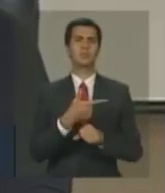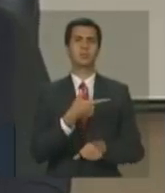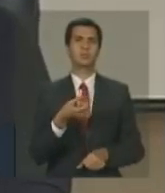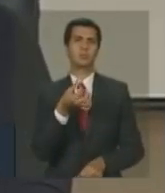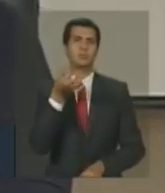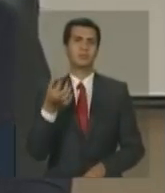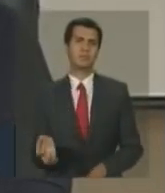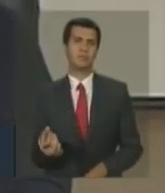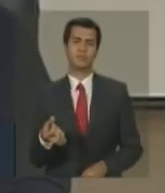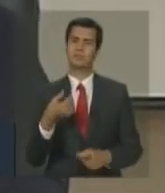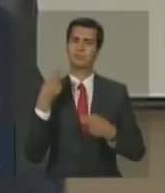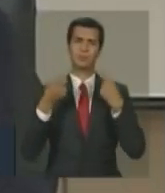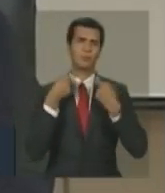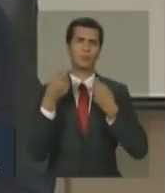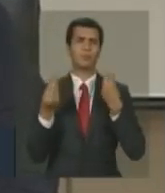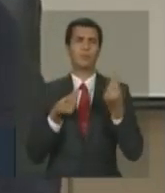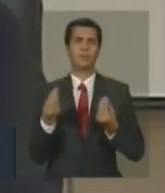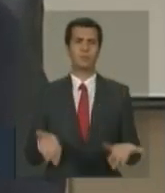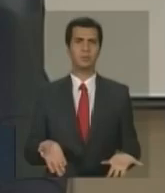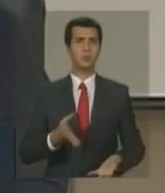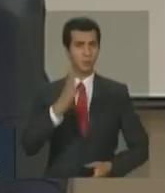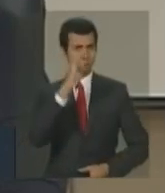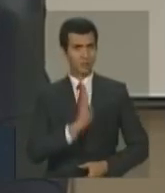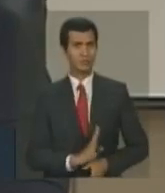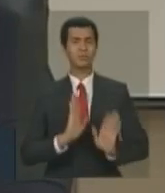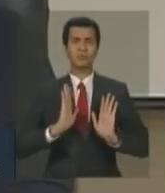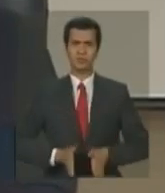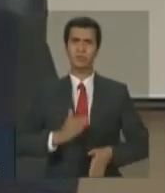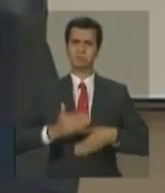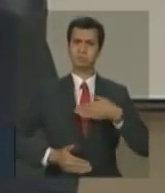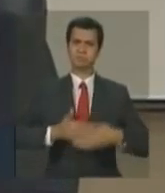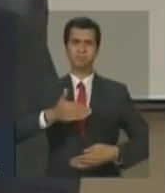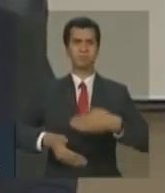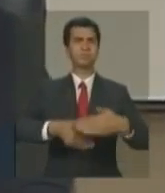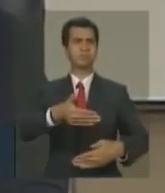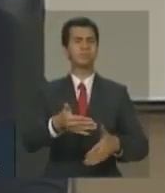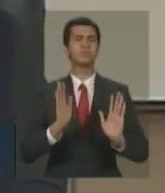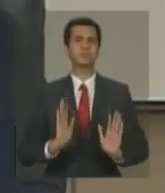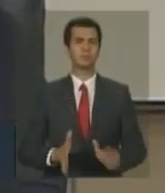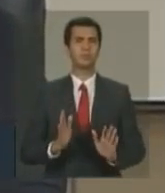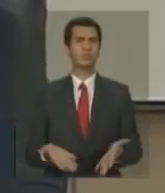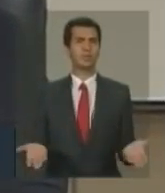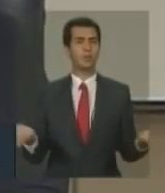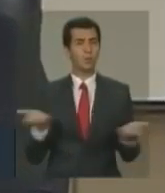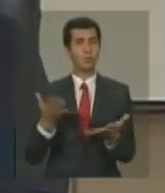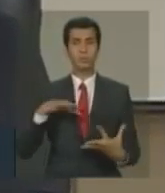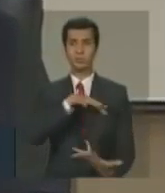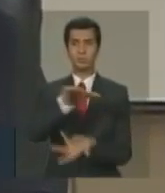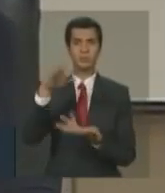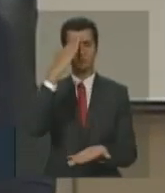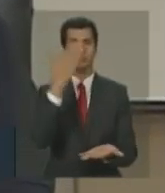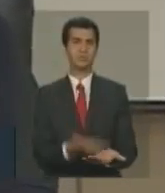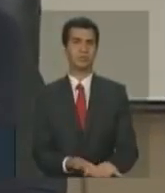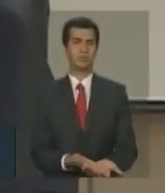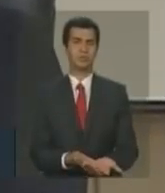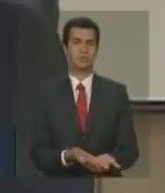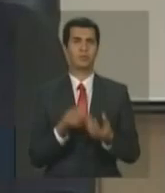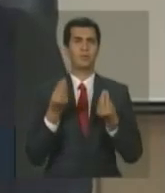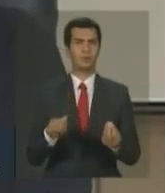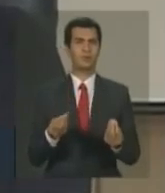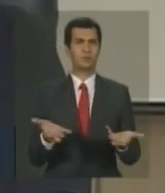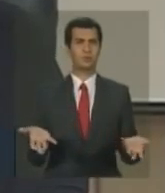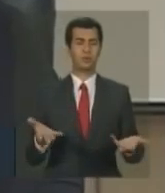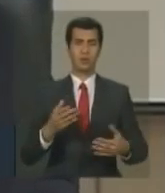muito preocupante. O Brasil avançou muito em várias políticas. Políticas que são reconhecidas hoje no mundo todo. Portanto, não incorporar